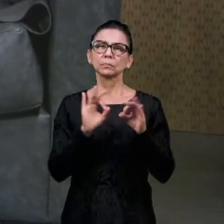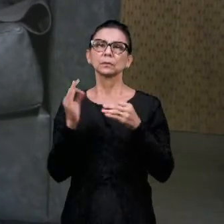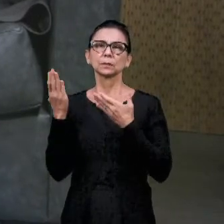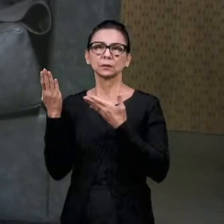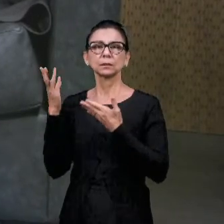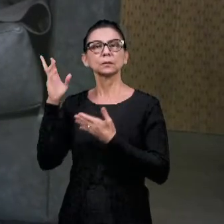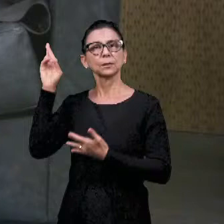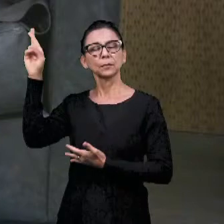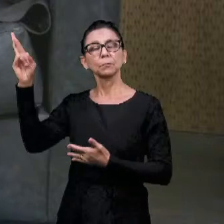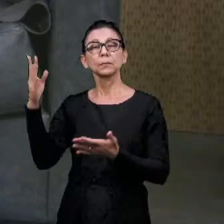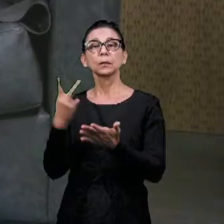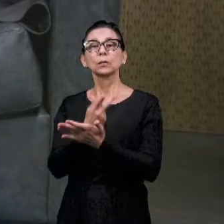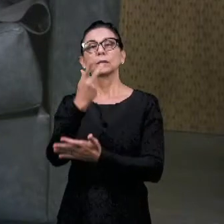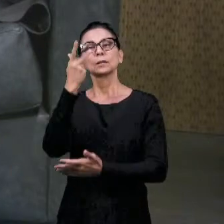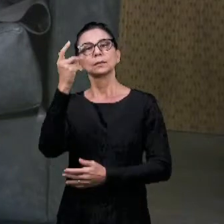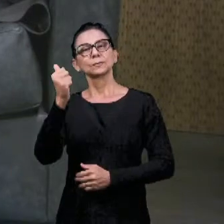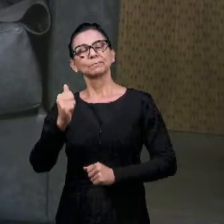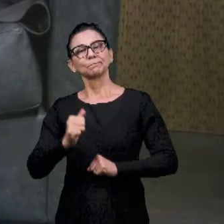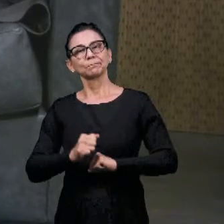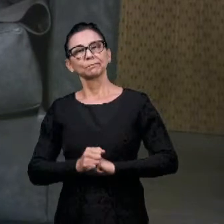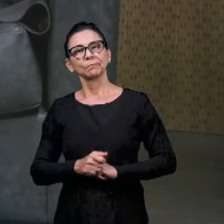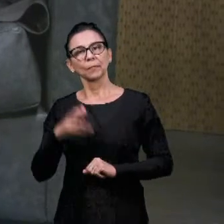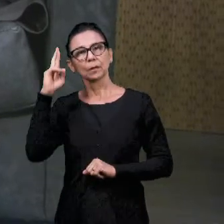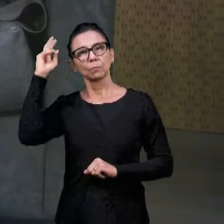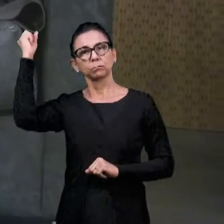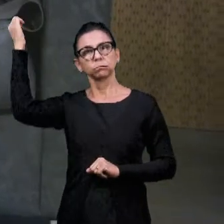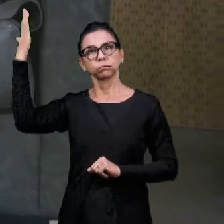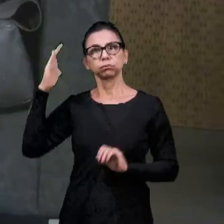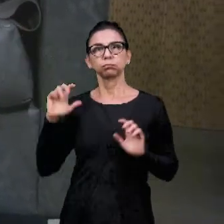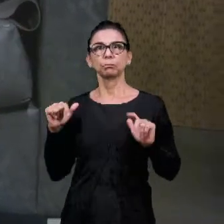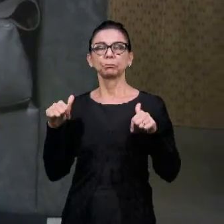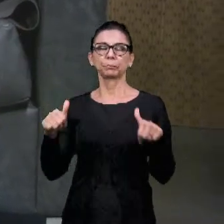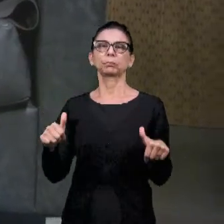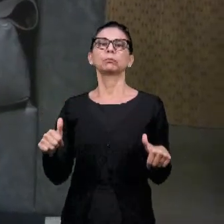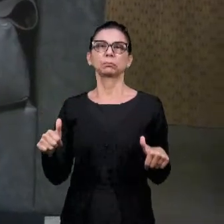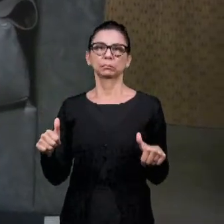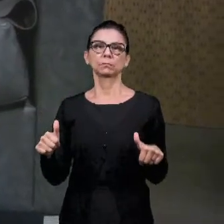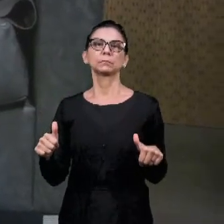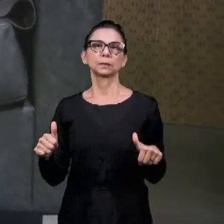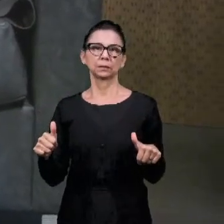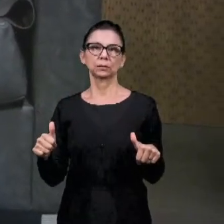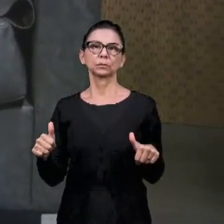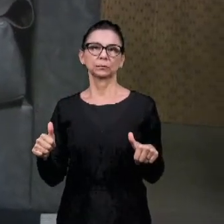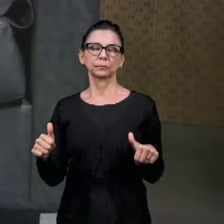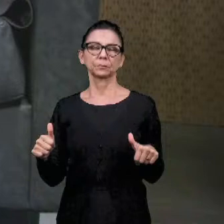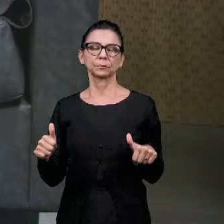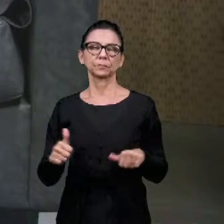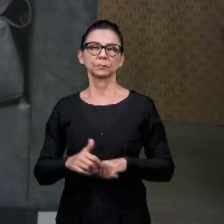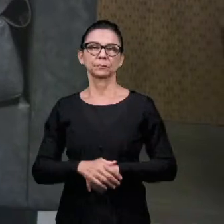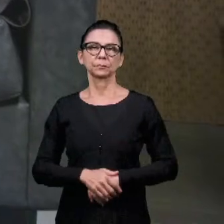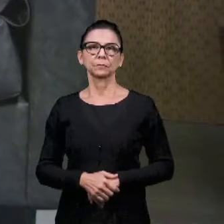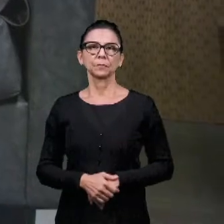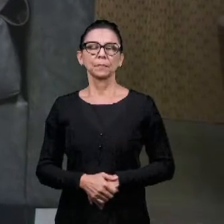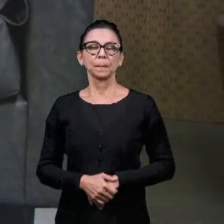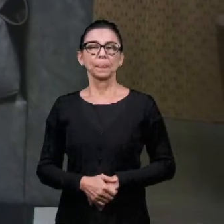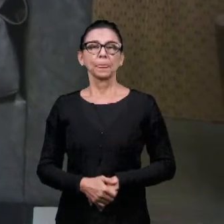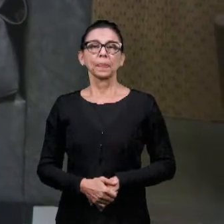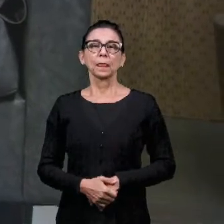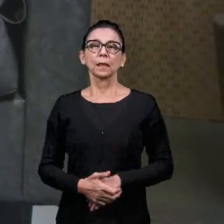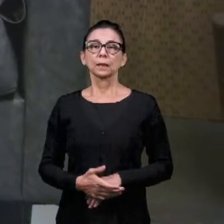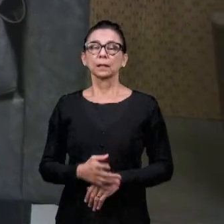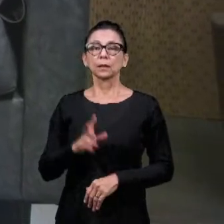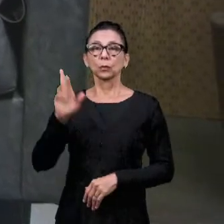E o que aconteceu? O Senhor se fez presente. O Senhor operou maravilhosamente. O Senhor se fez presente. E a presença do